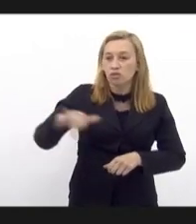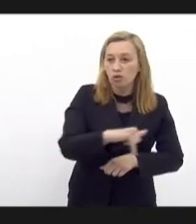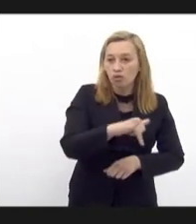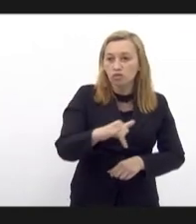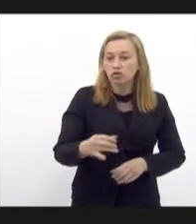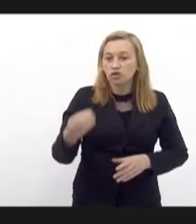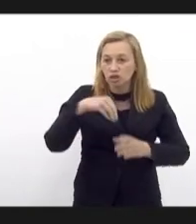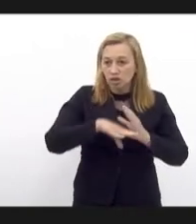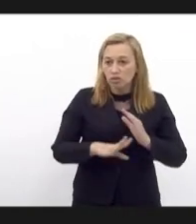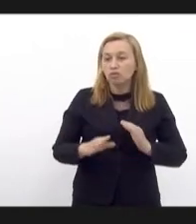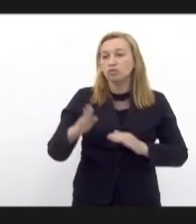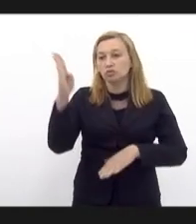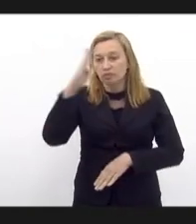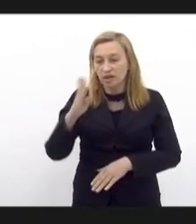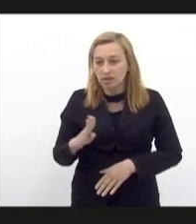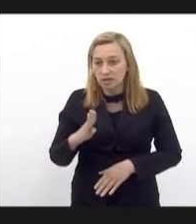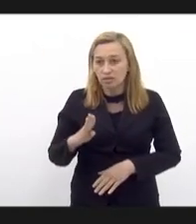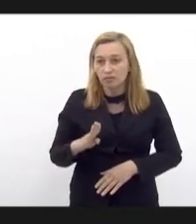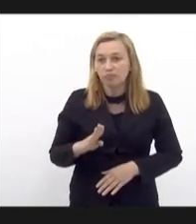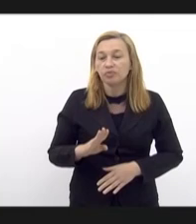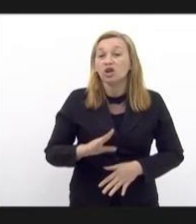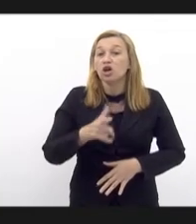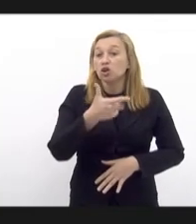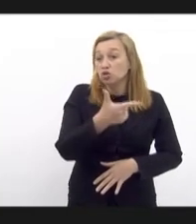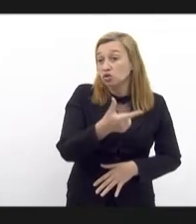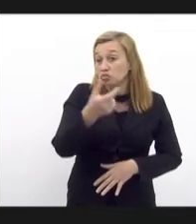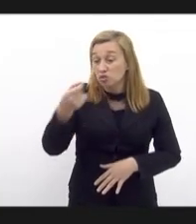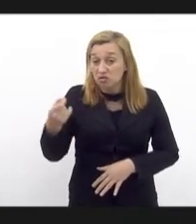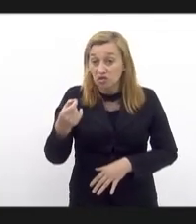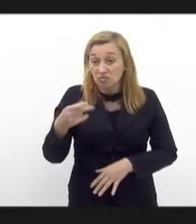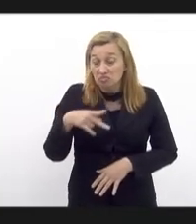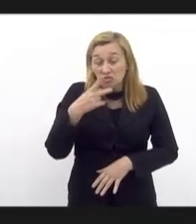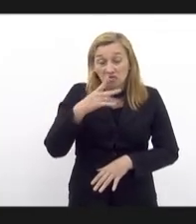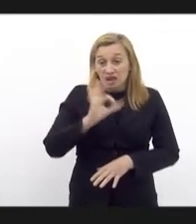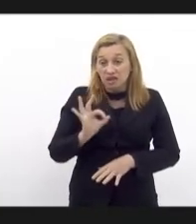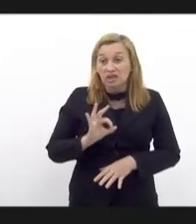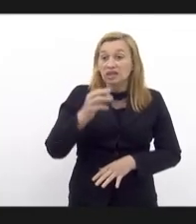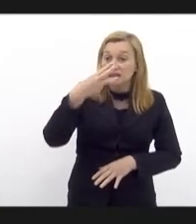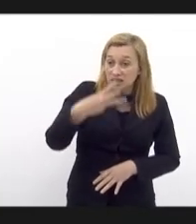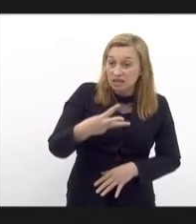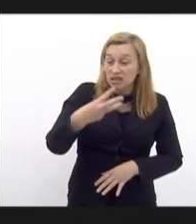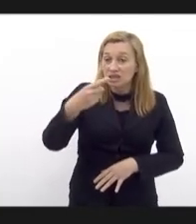de julho de 2021 foi uma tragédia. Nós estamos com 356